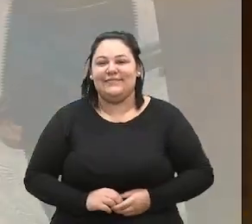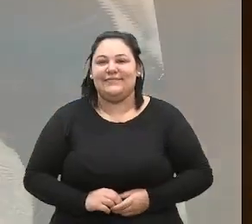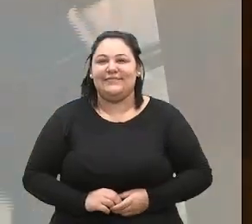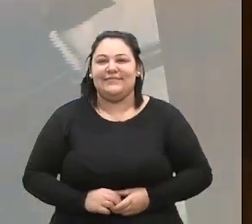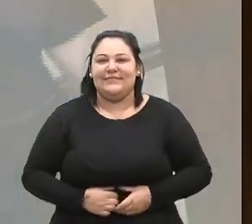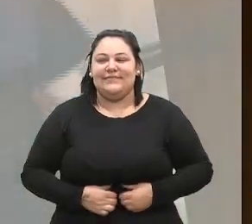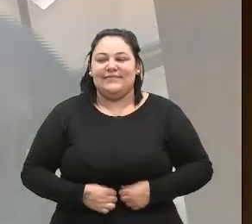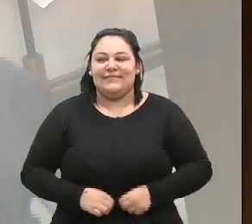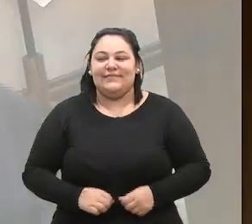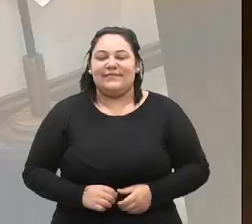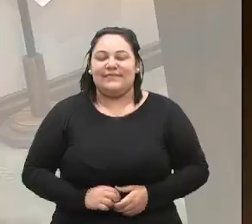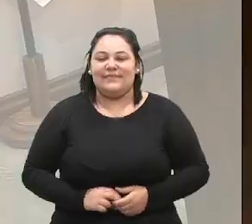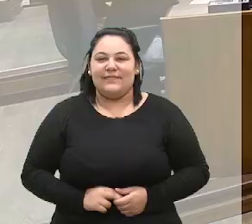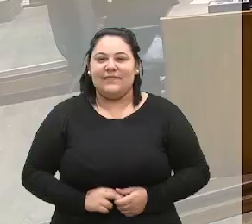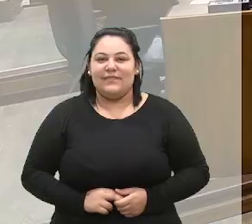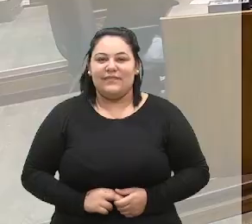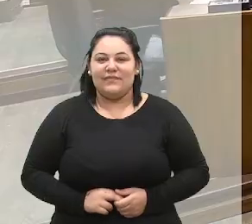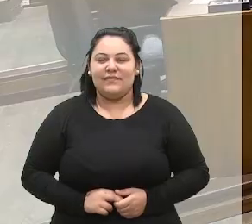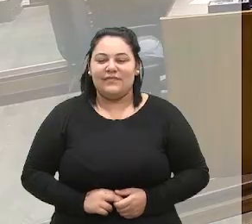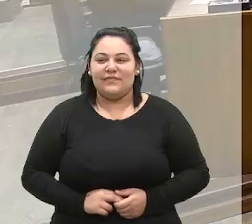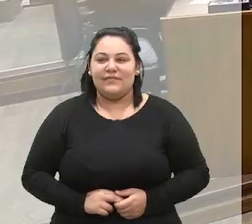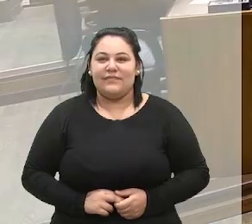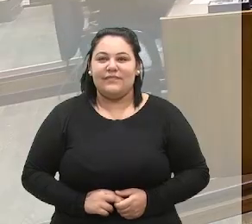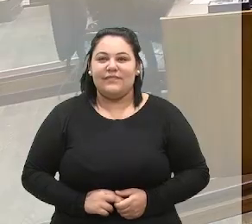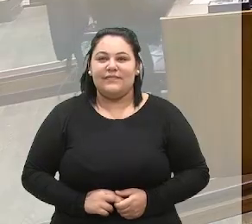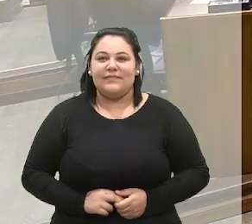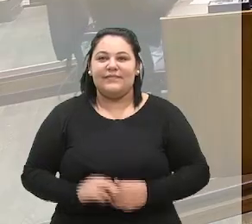Então aqui...